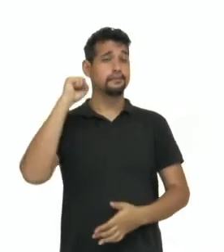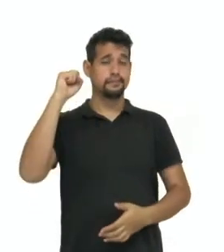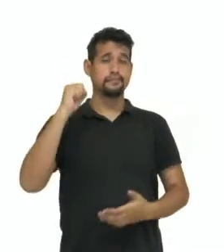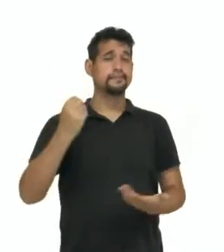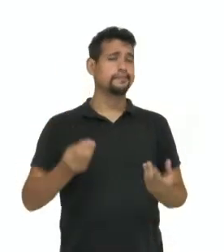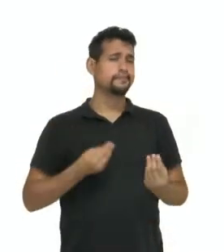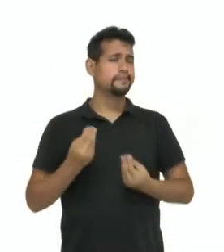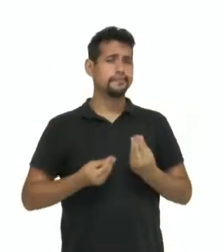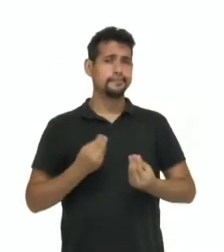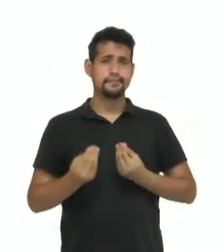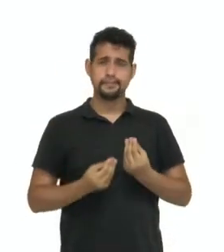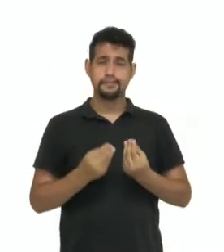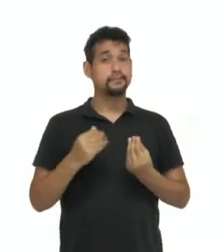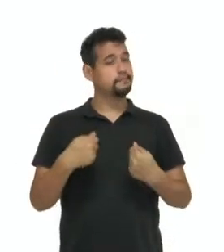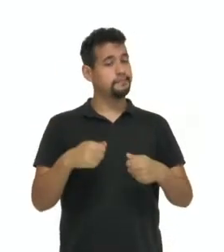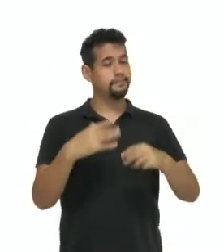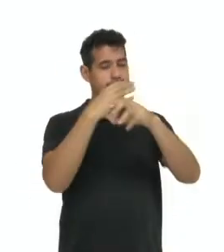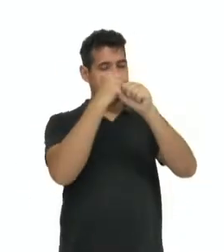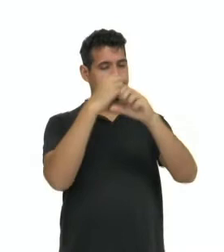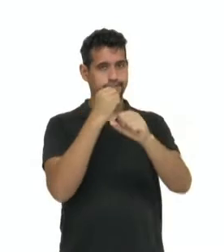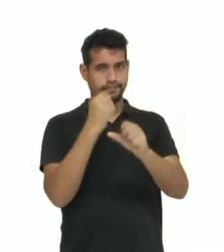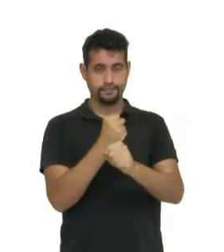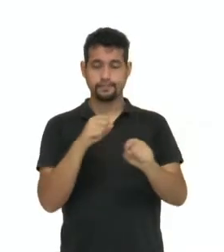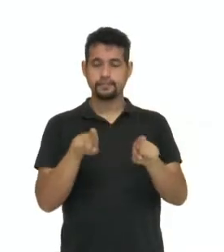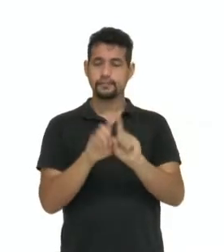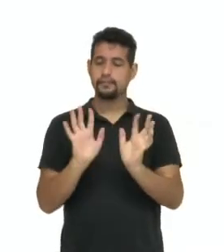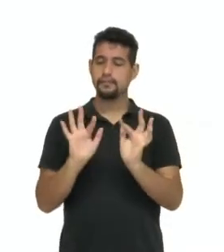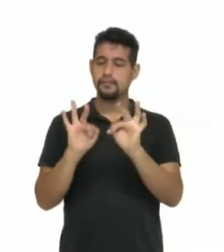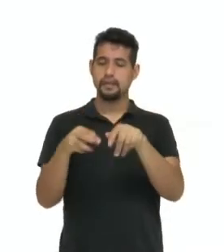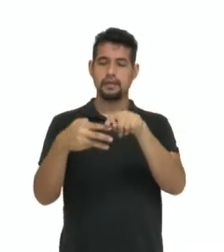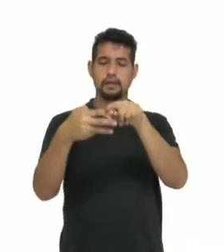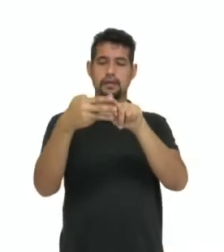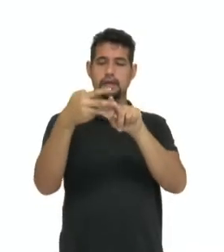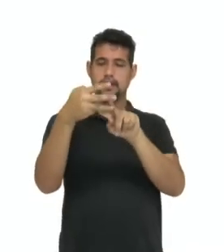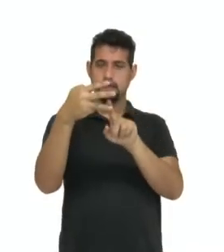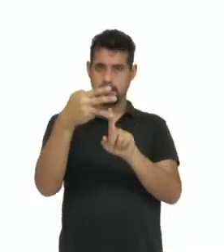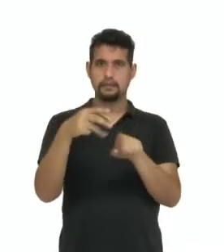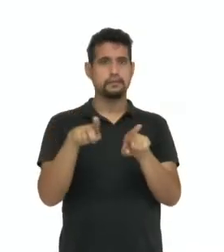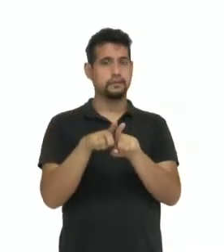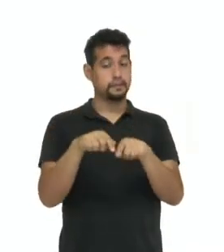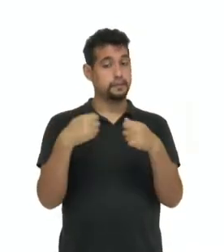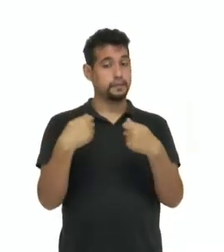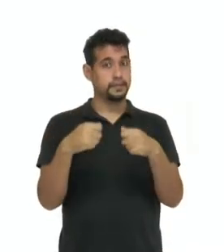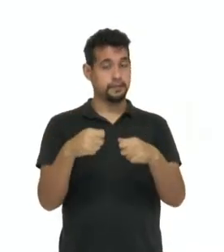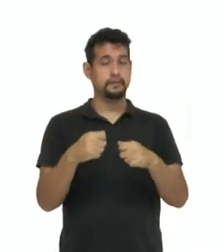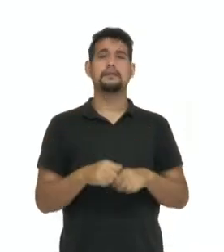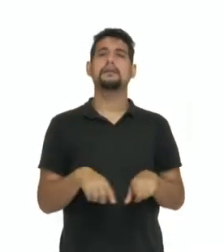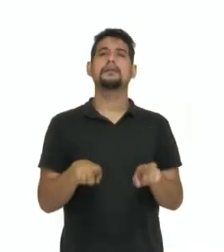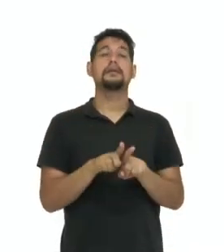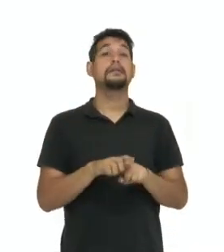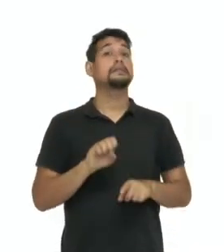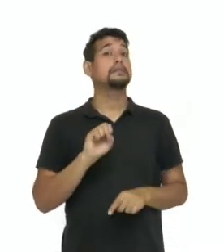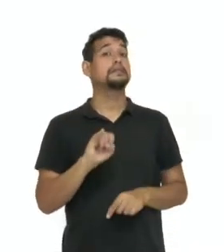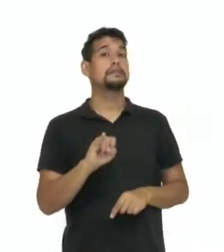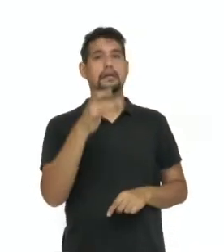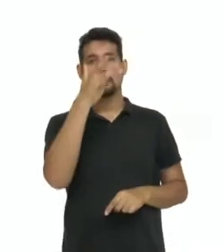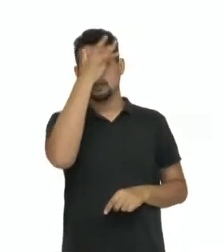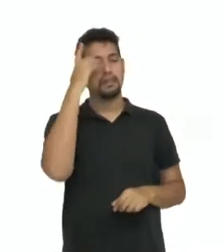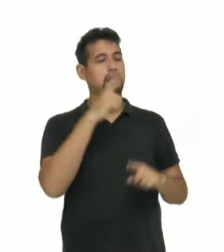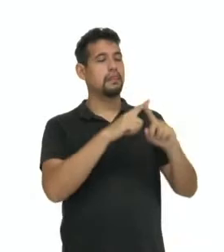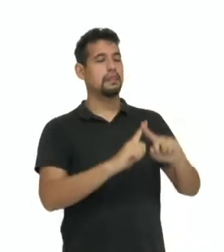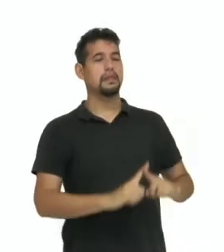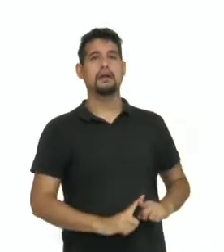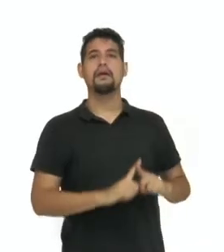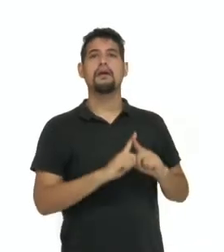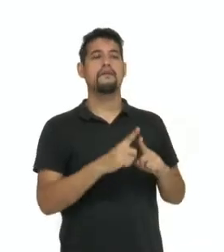taekwondo. Somar mais pontos ao final dos 3 rounds. Outro, caso o adversário vá